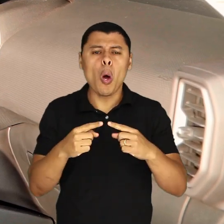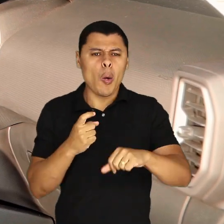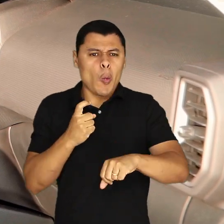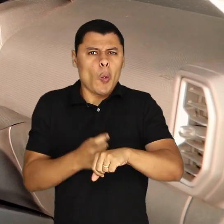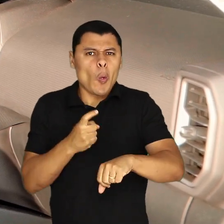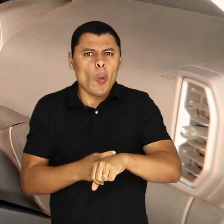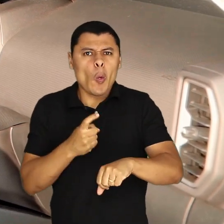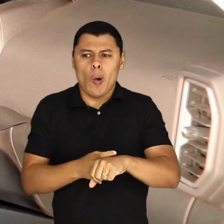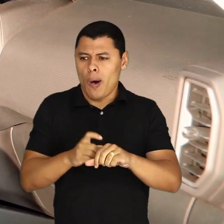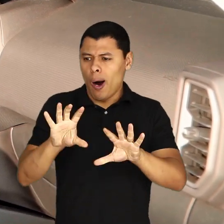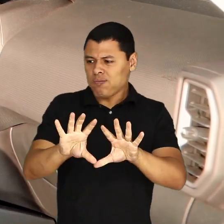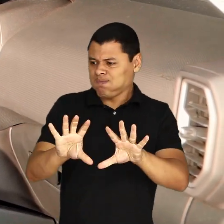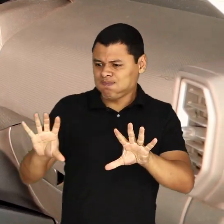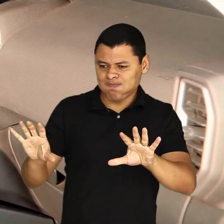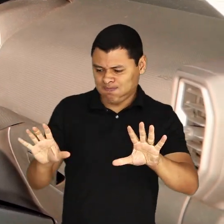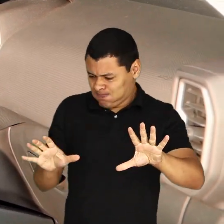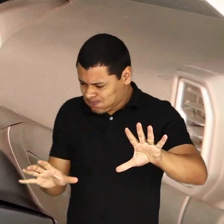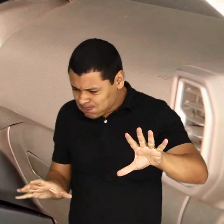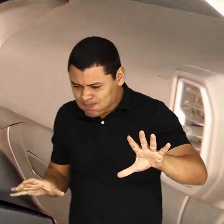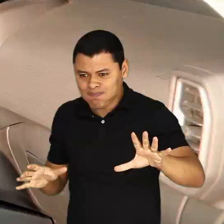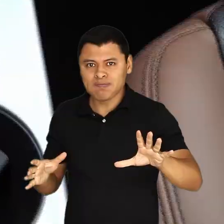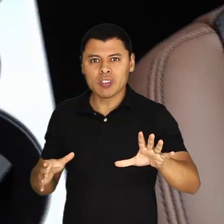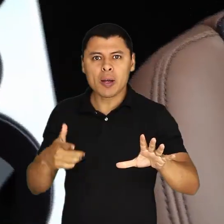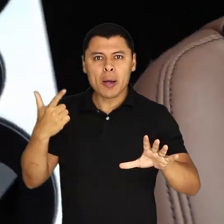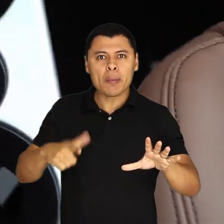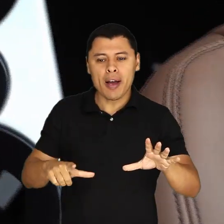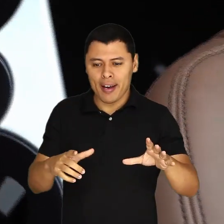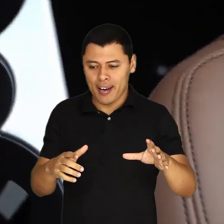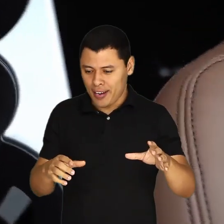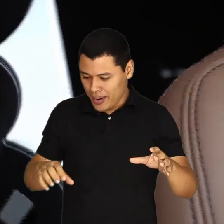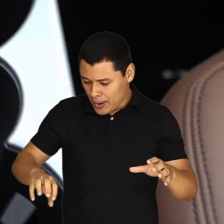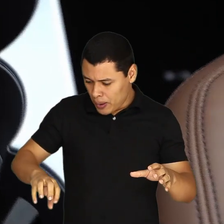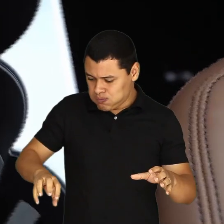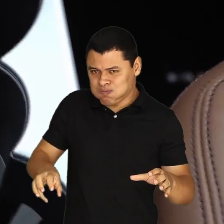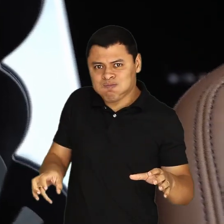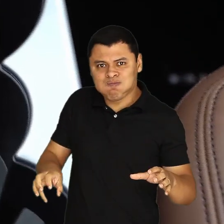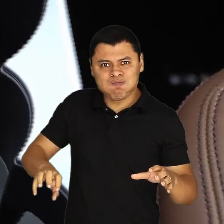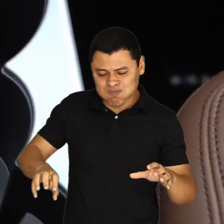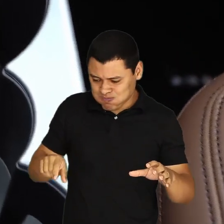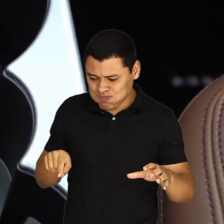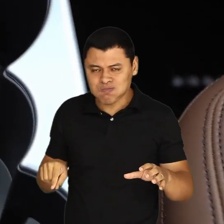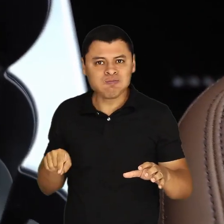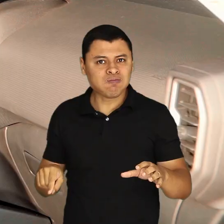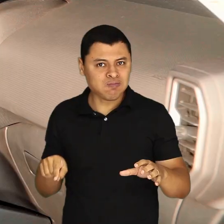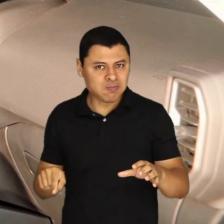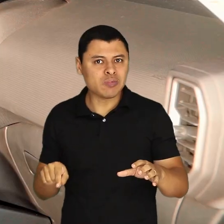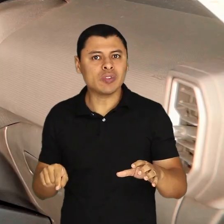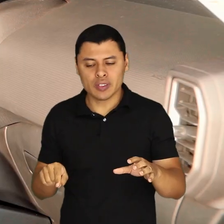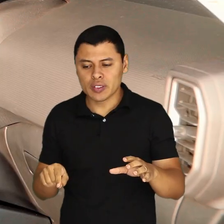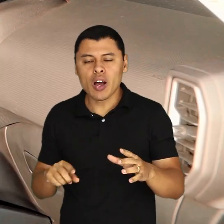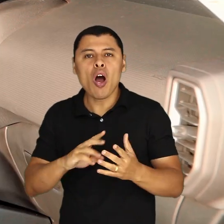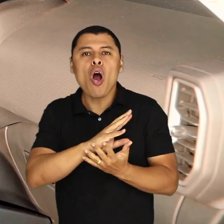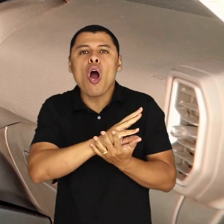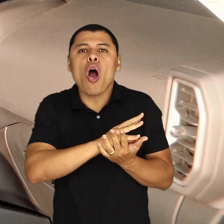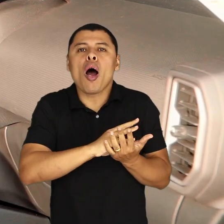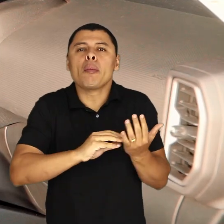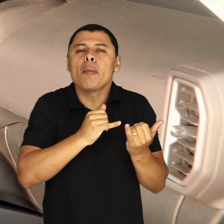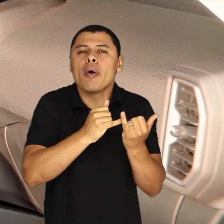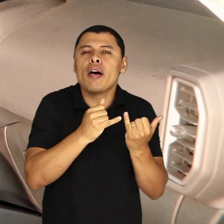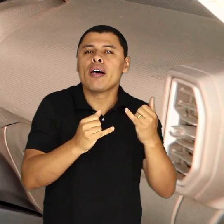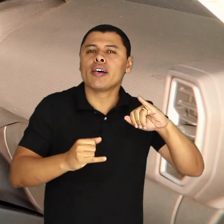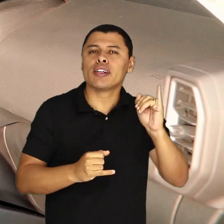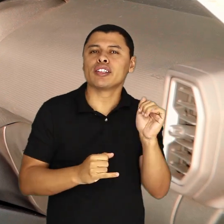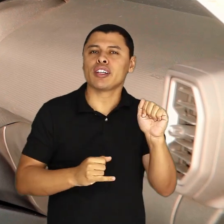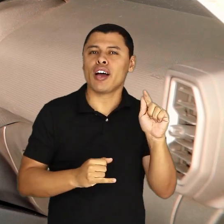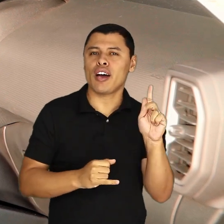são blocos grandes, né? Mesmo essa tecla, esse seletor do câmbio, uma rodana grande, que lembra inclusive um pouco a solução design da Jaguar